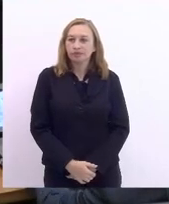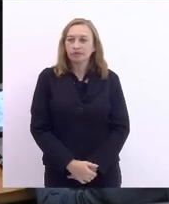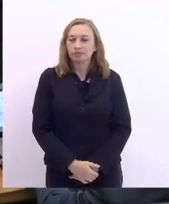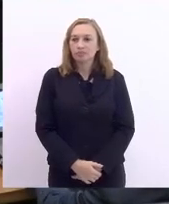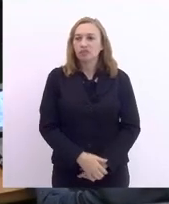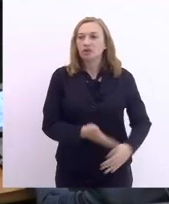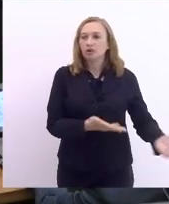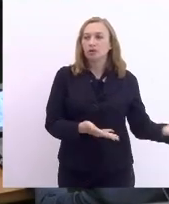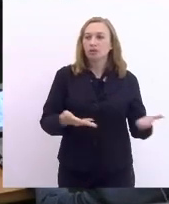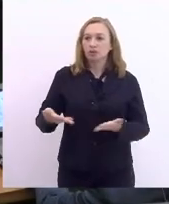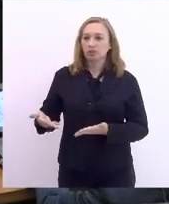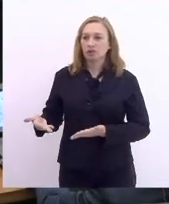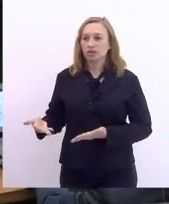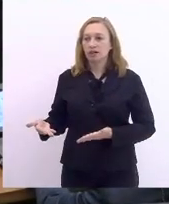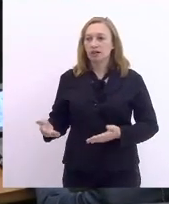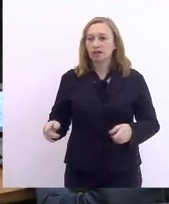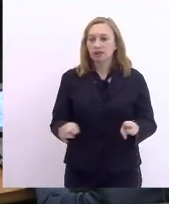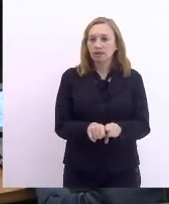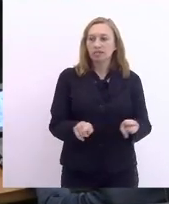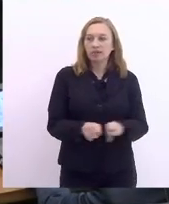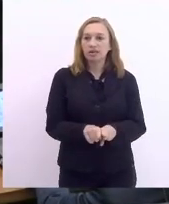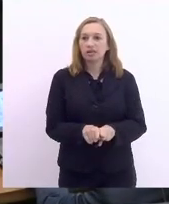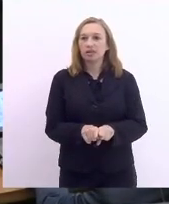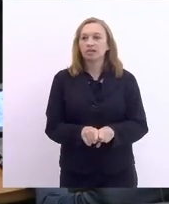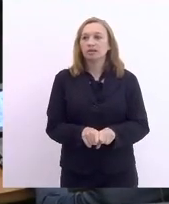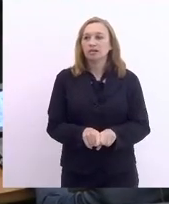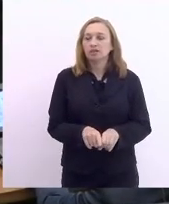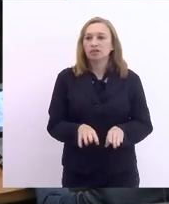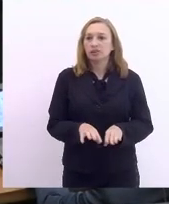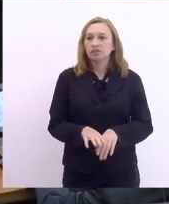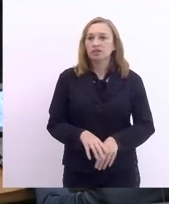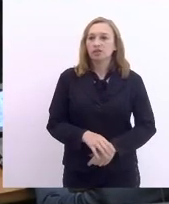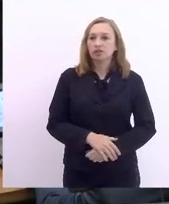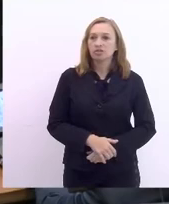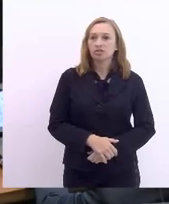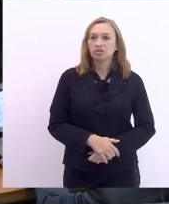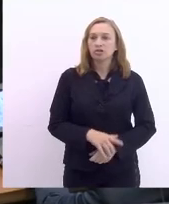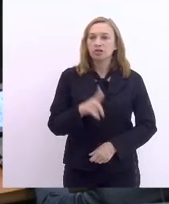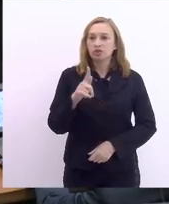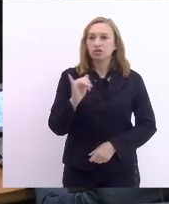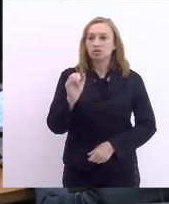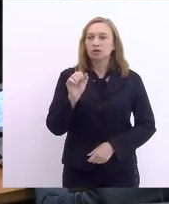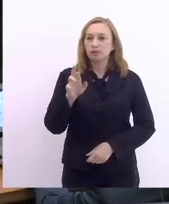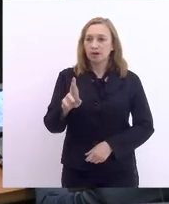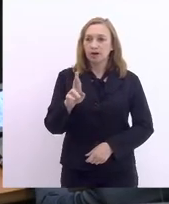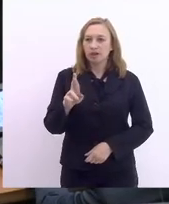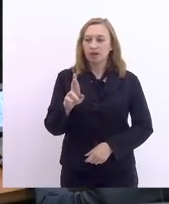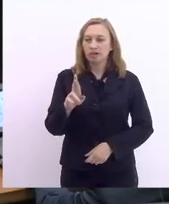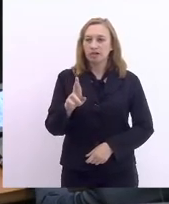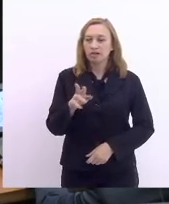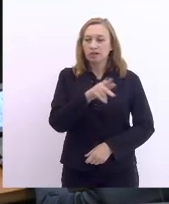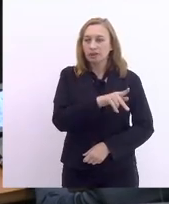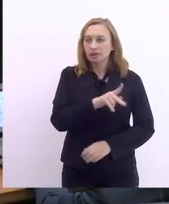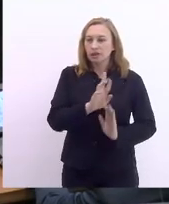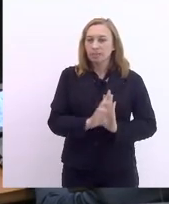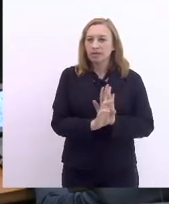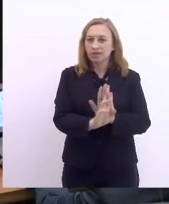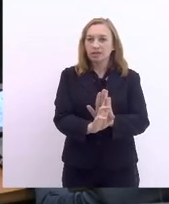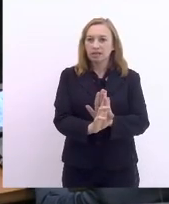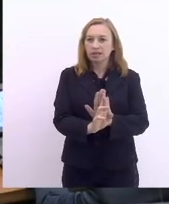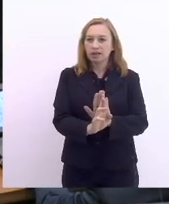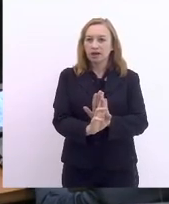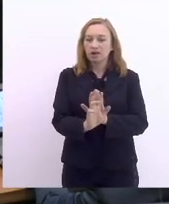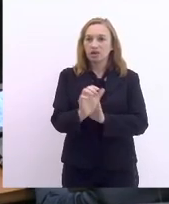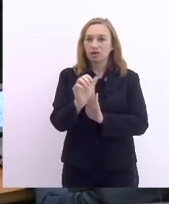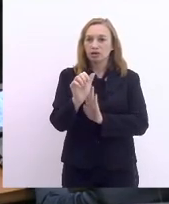Eu quero convidar para estar conosco também a mesa Gilmar Luiz representante da junta interventora